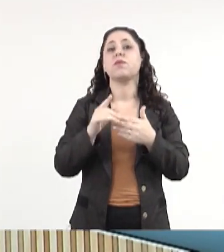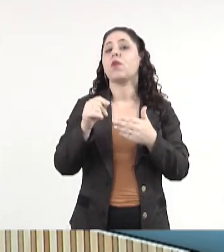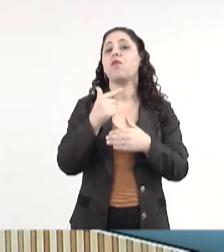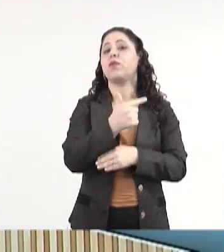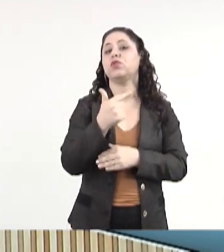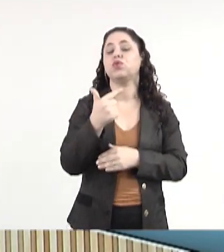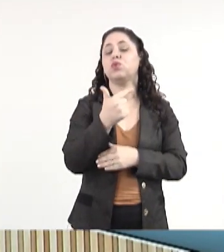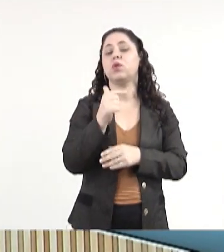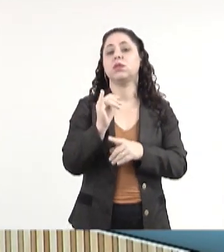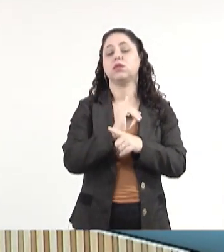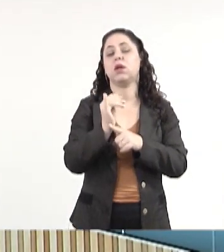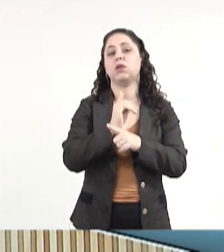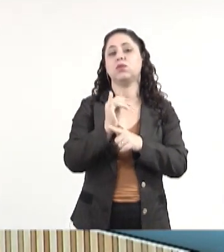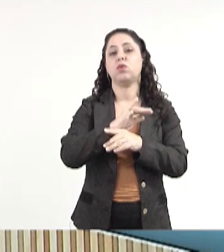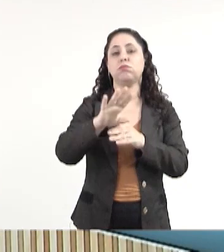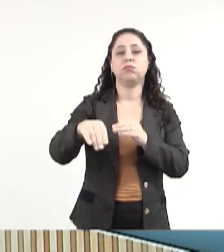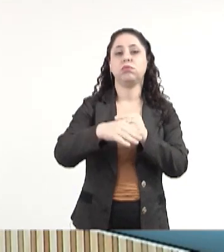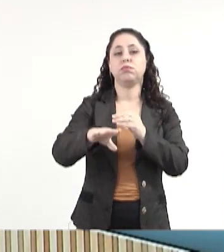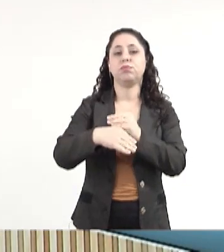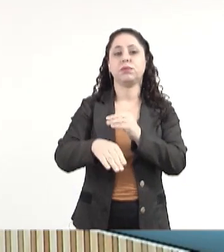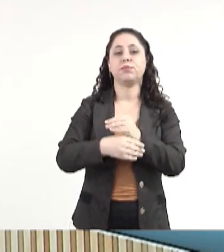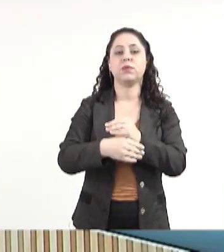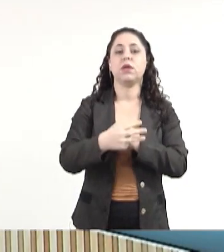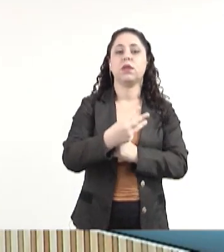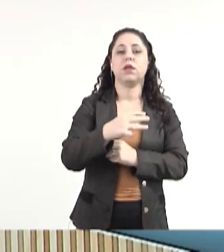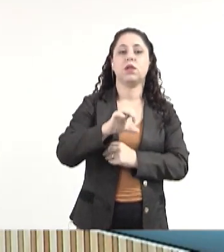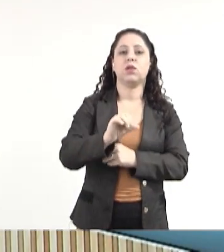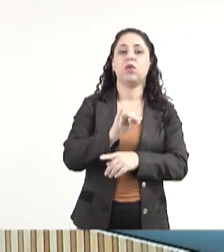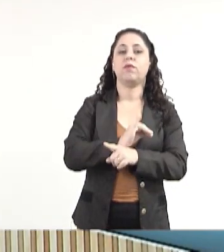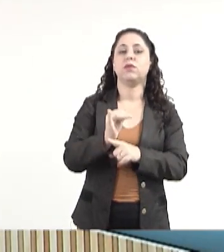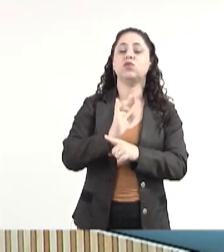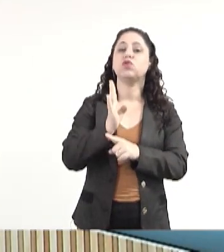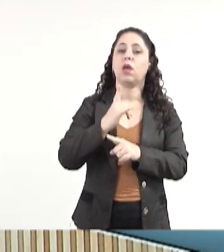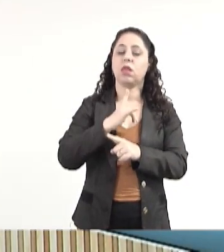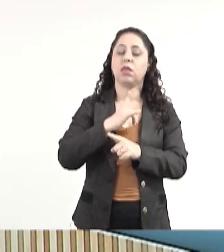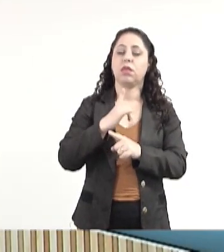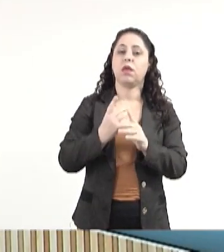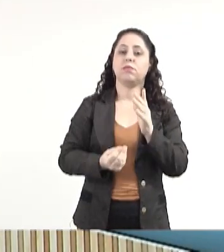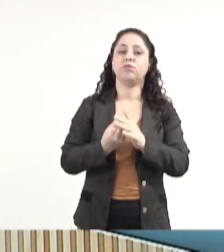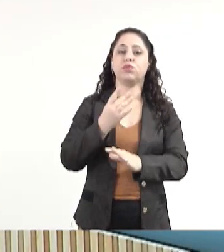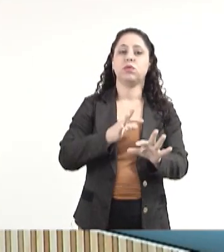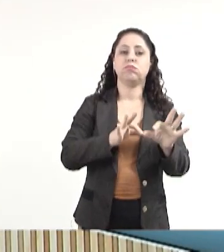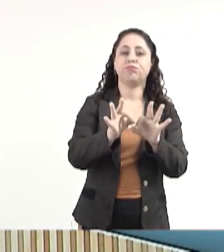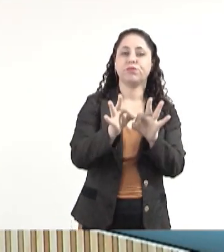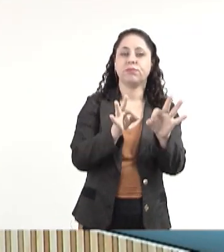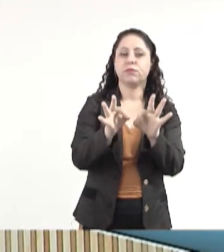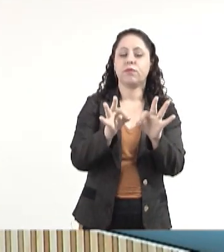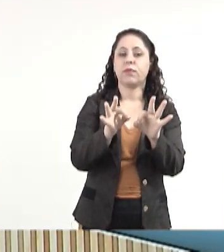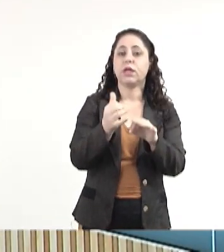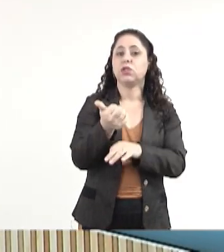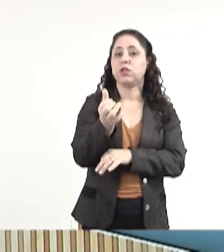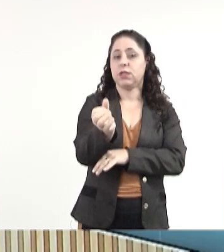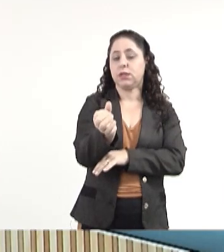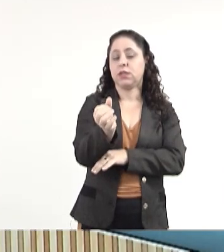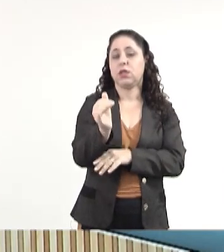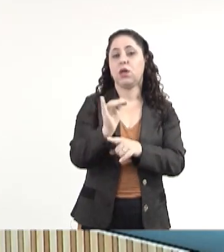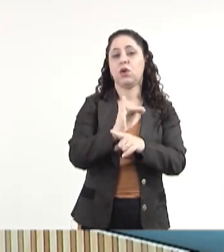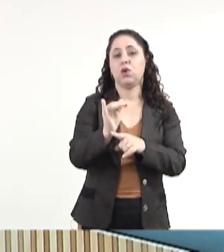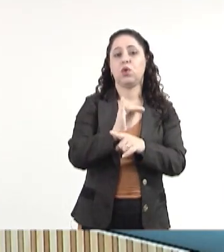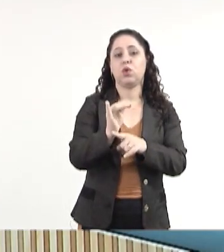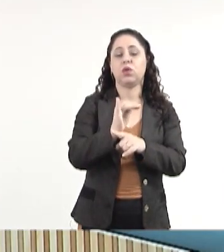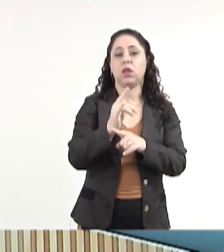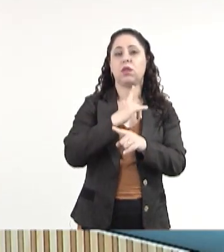ações incluídas no plano plurianual nessa revisão, 39 ações já existentes foram ajustadas e 16